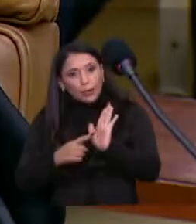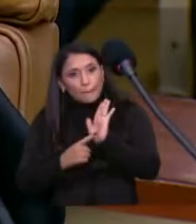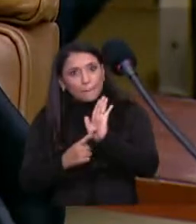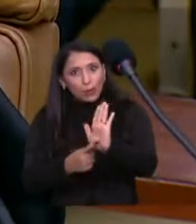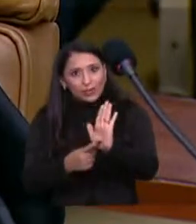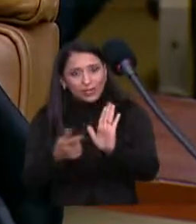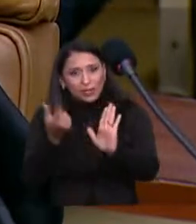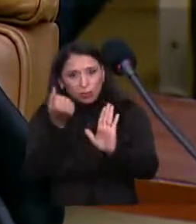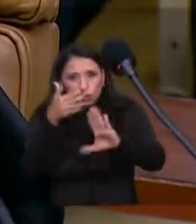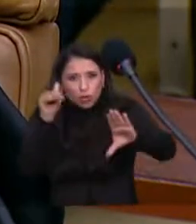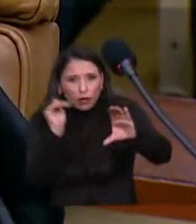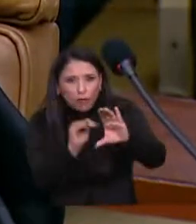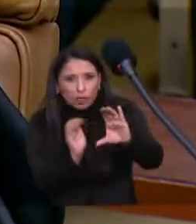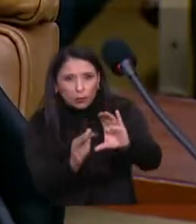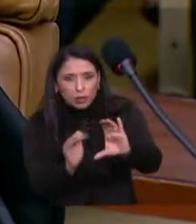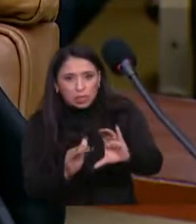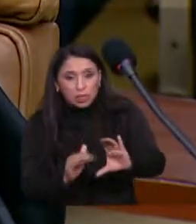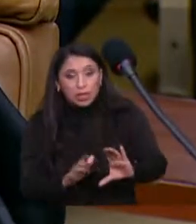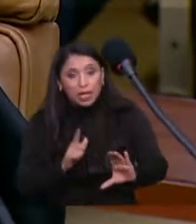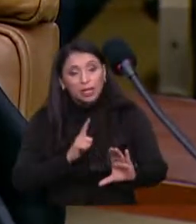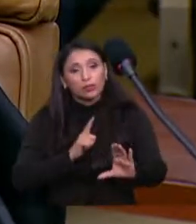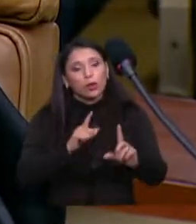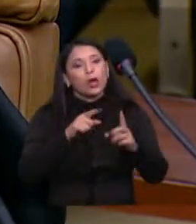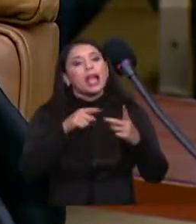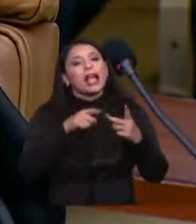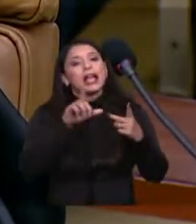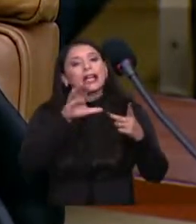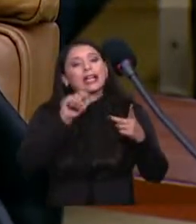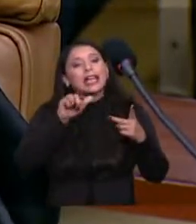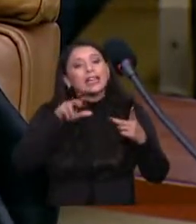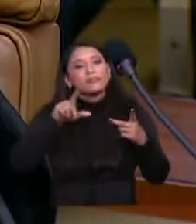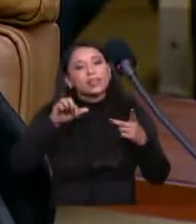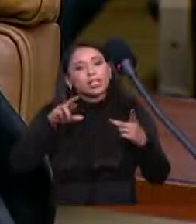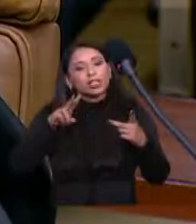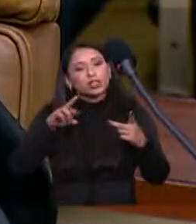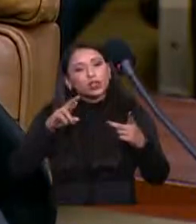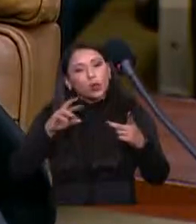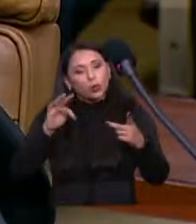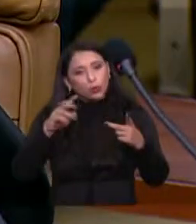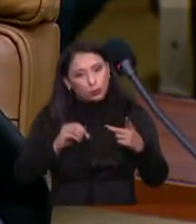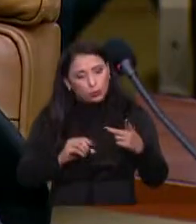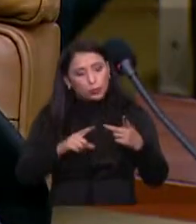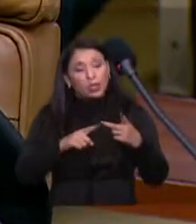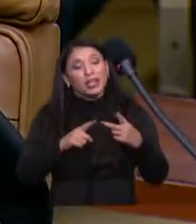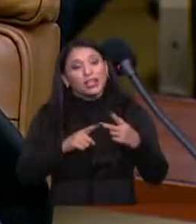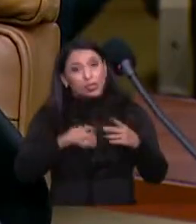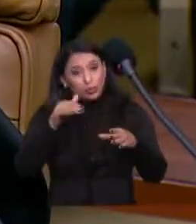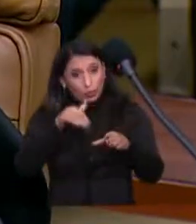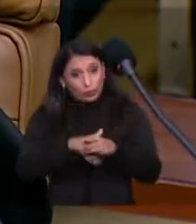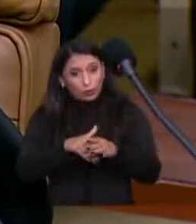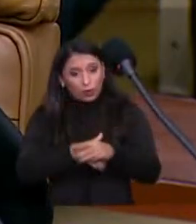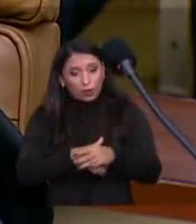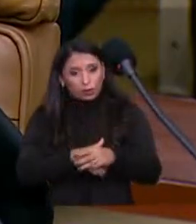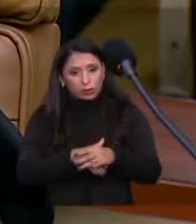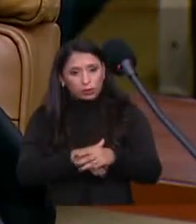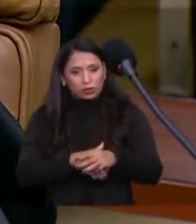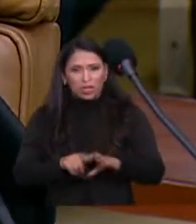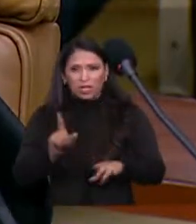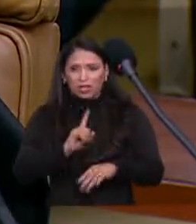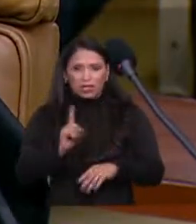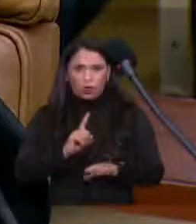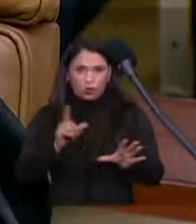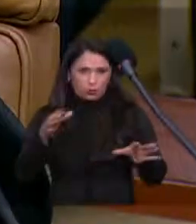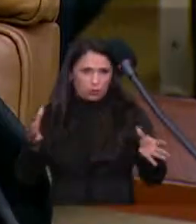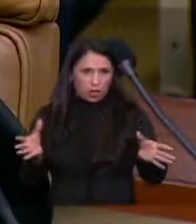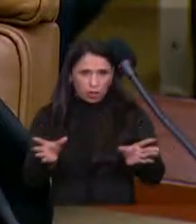depósito em dinheiro realizados por kleverton Melo da Costa e que no voto extenso não nesta simples